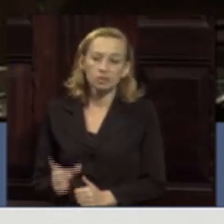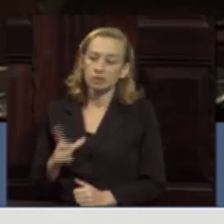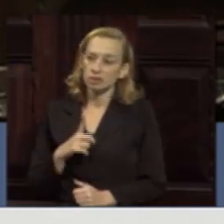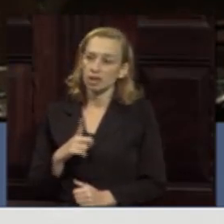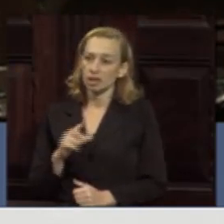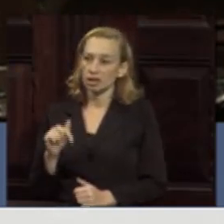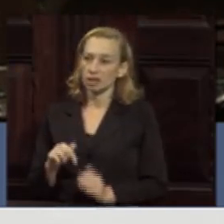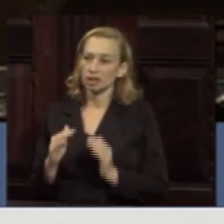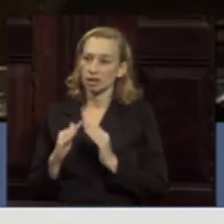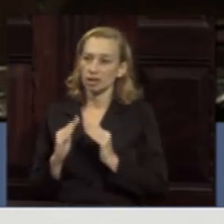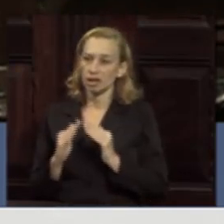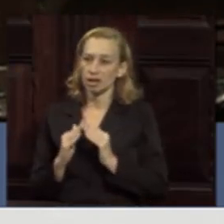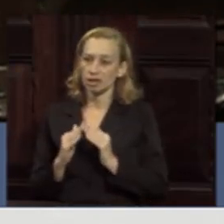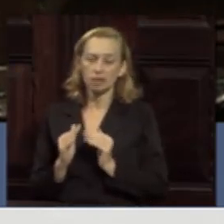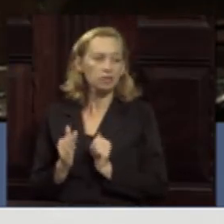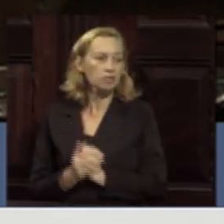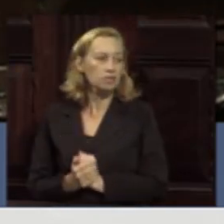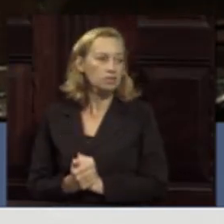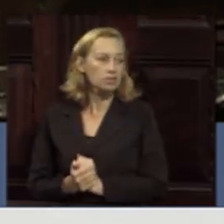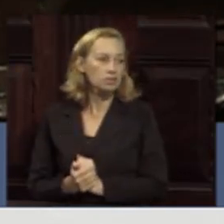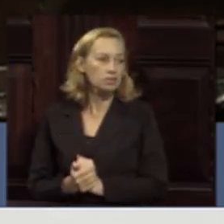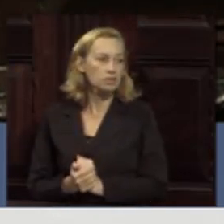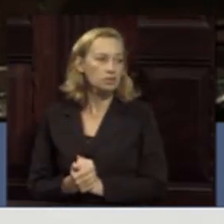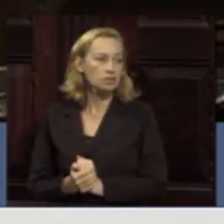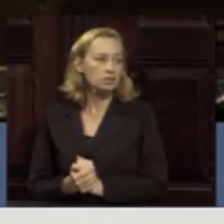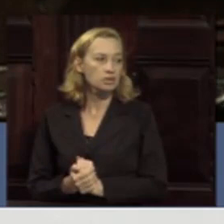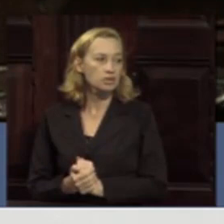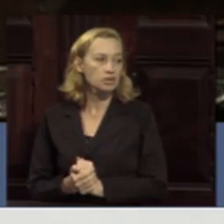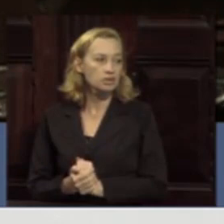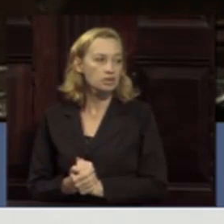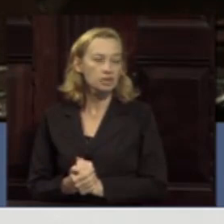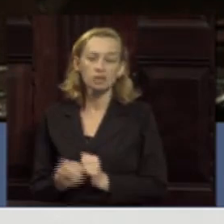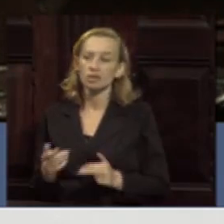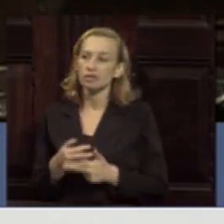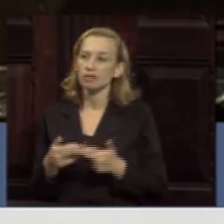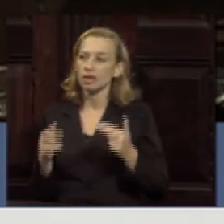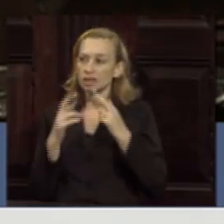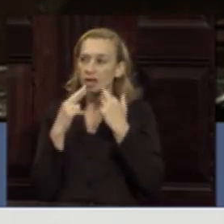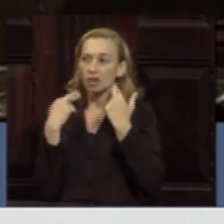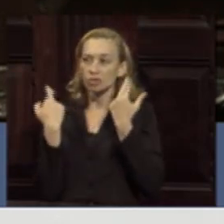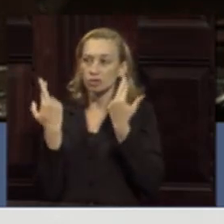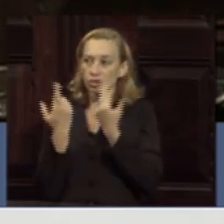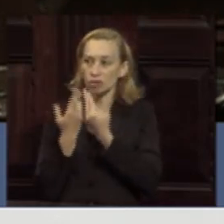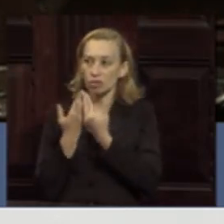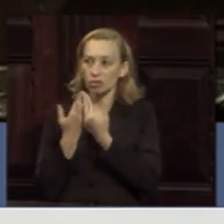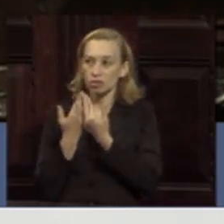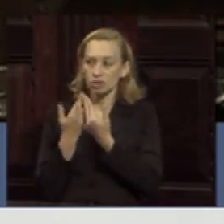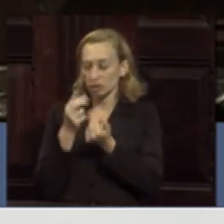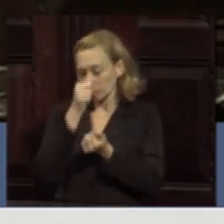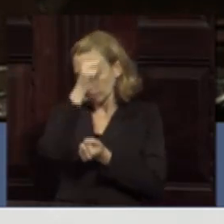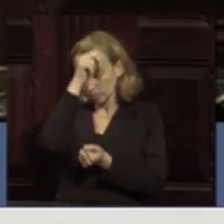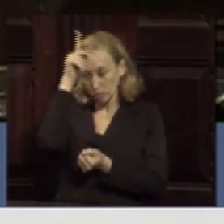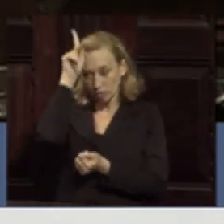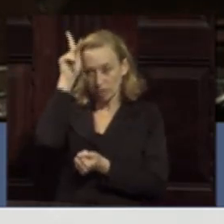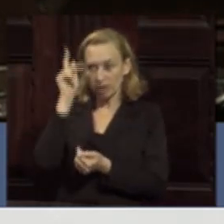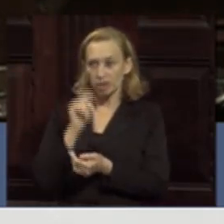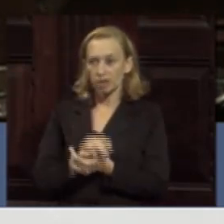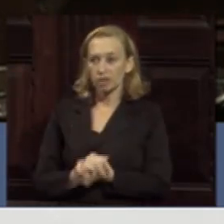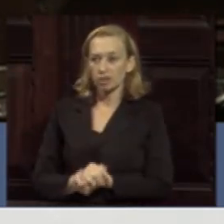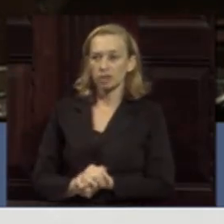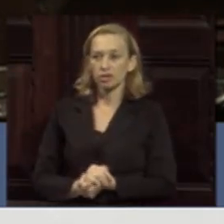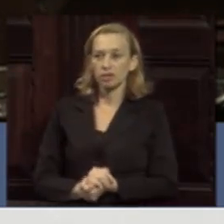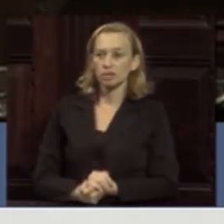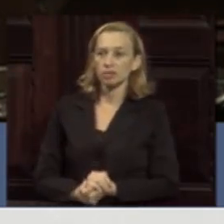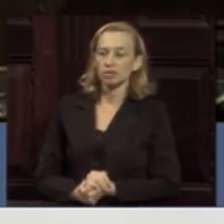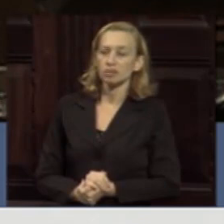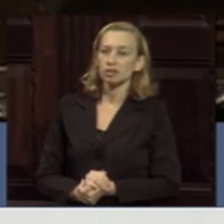casa, felizmente estão ocorrendo, várias audiências públicas, deputado André Lazzaroni, relacionadas à questão